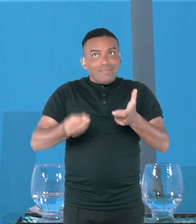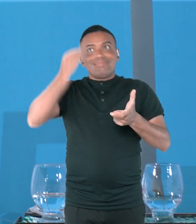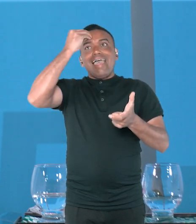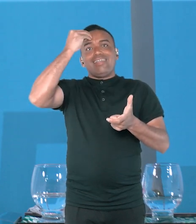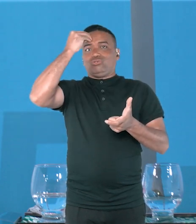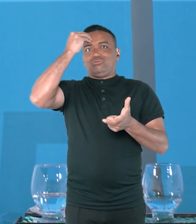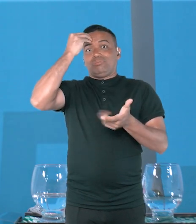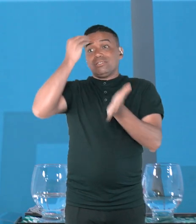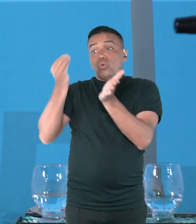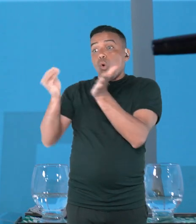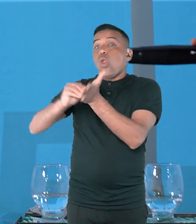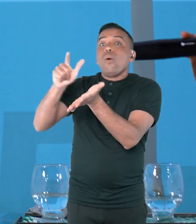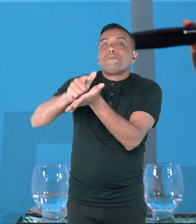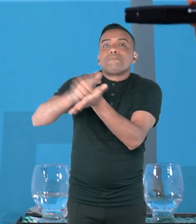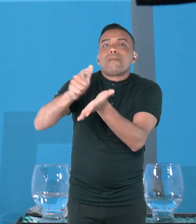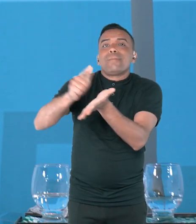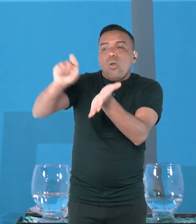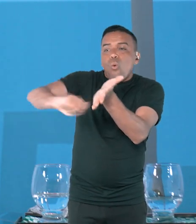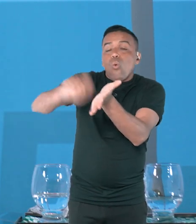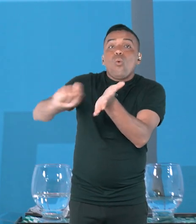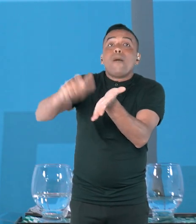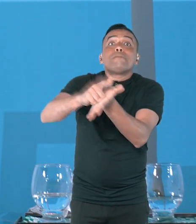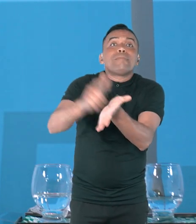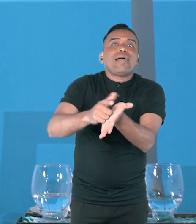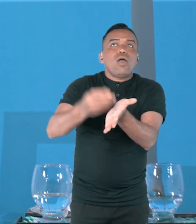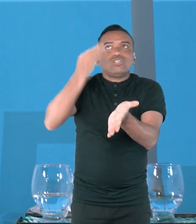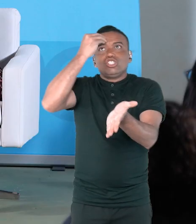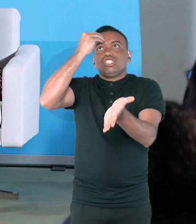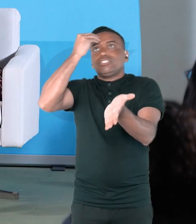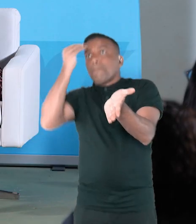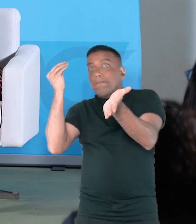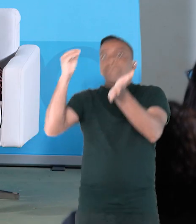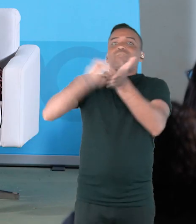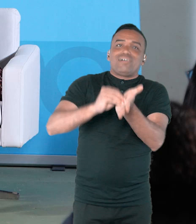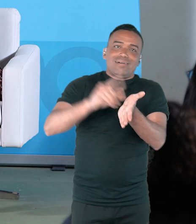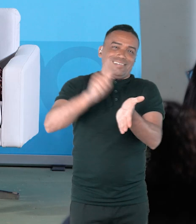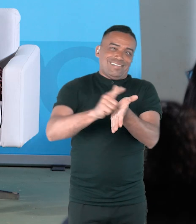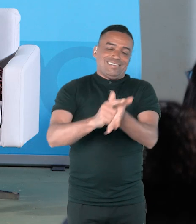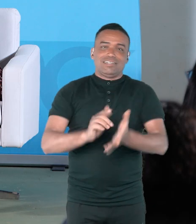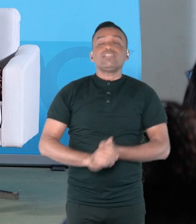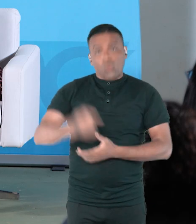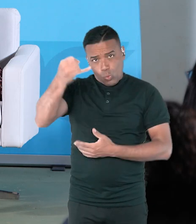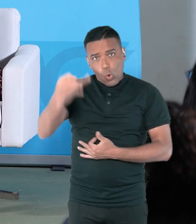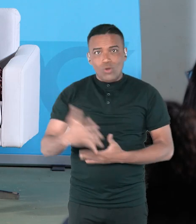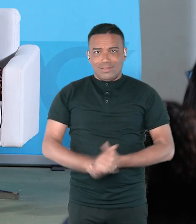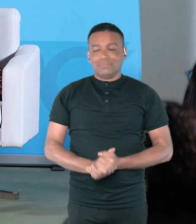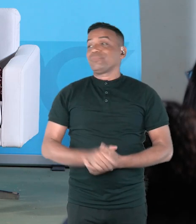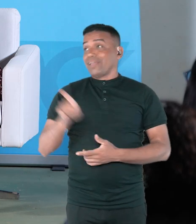falei você não os colocou em texto, porque, bem,